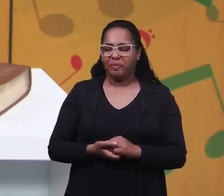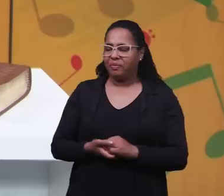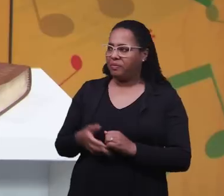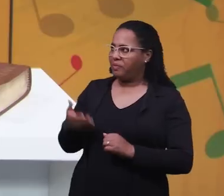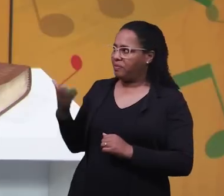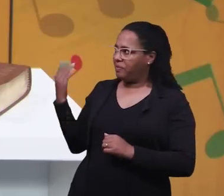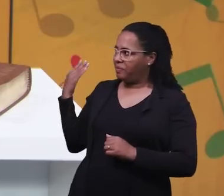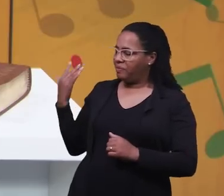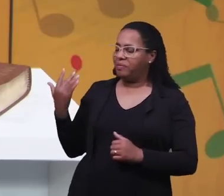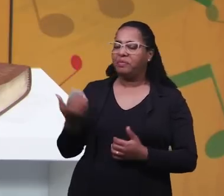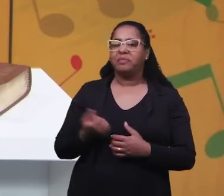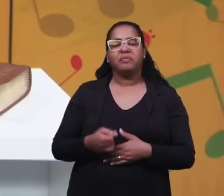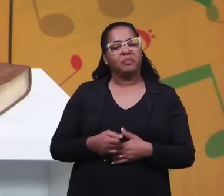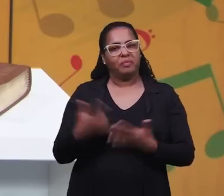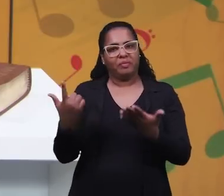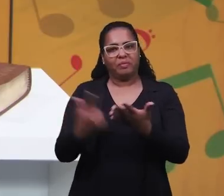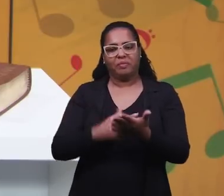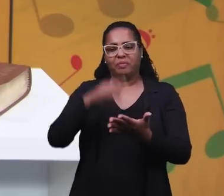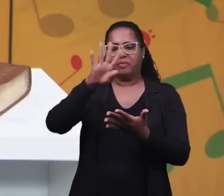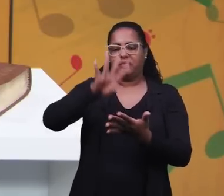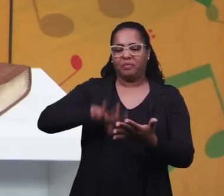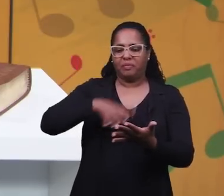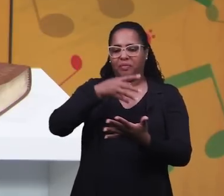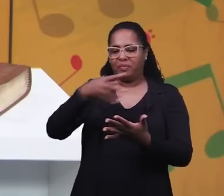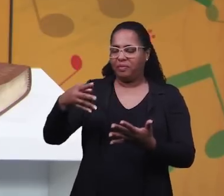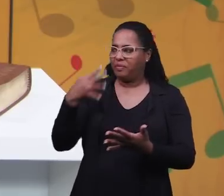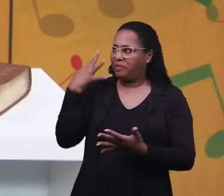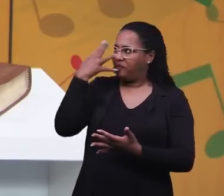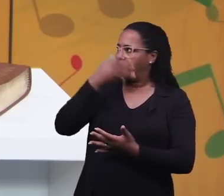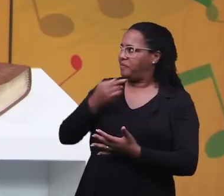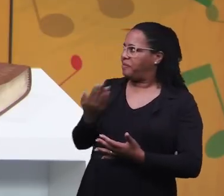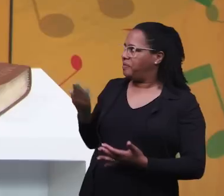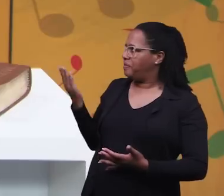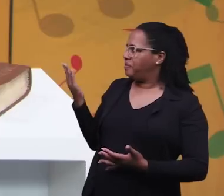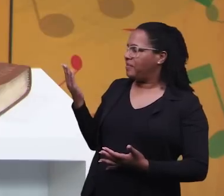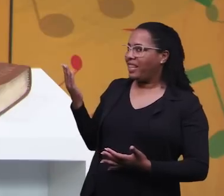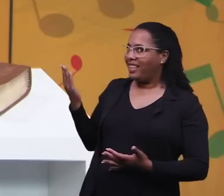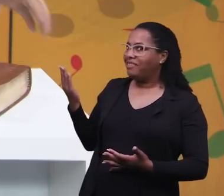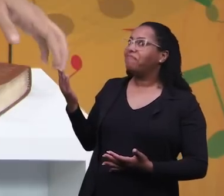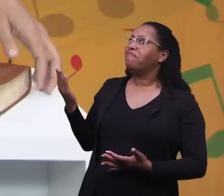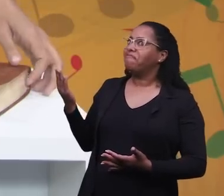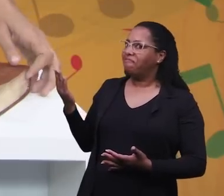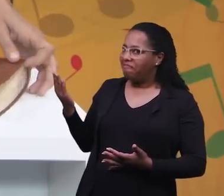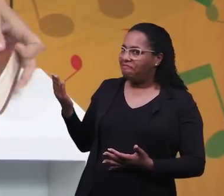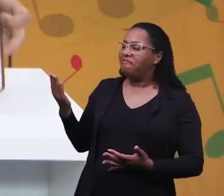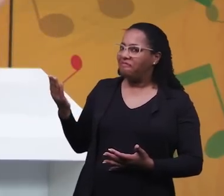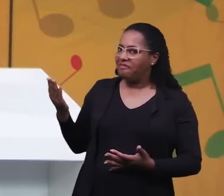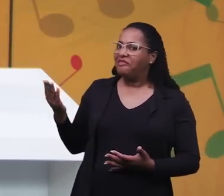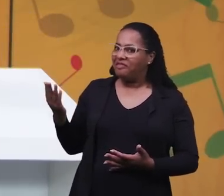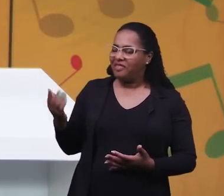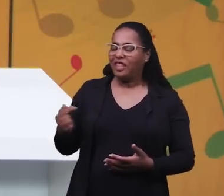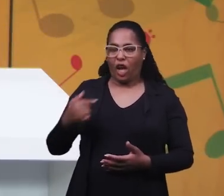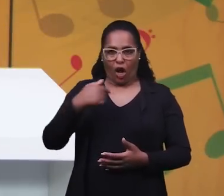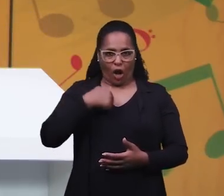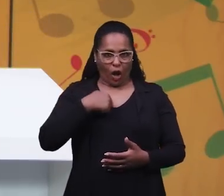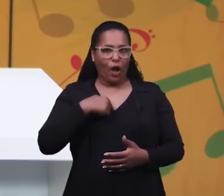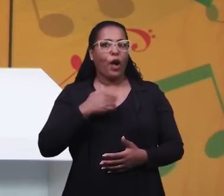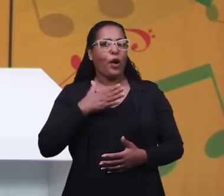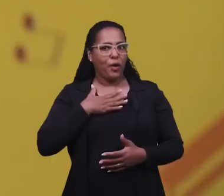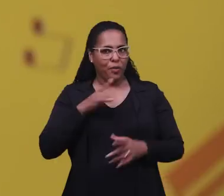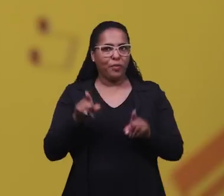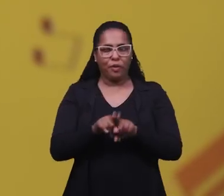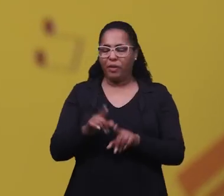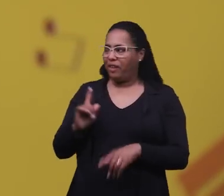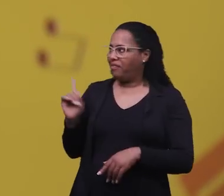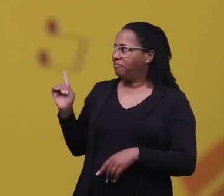Aqui está a nossa coletânea de partitura. Muito bonito, não é mesmo? E a tia também tem a dela, ó.